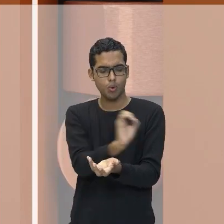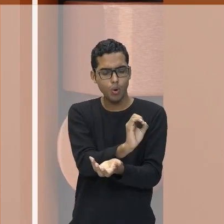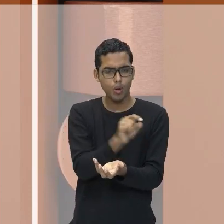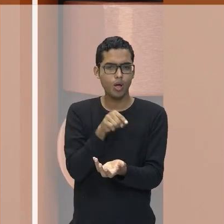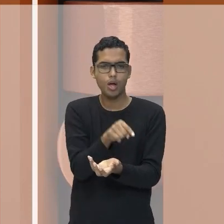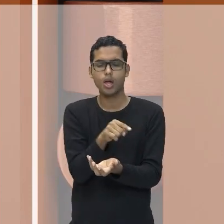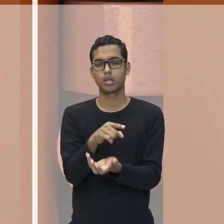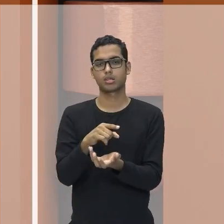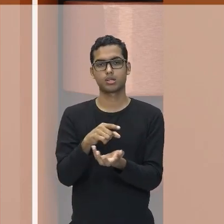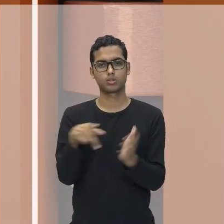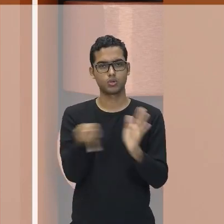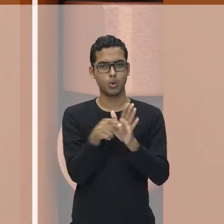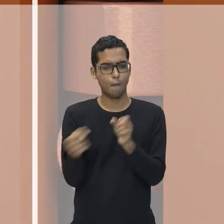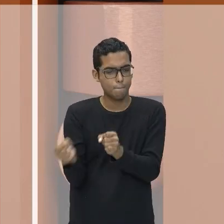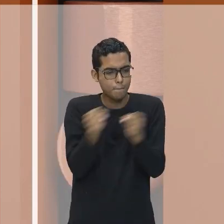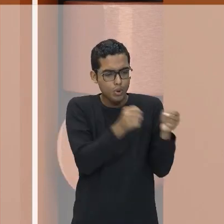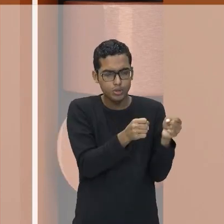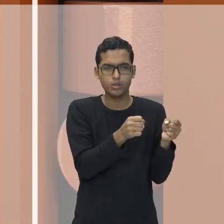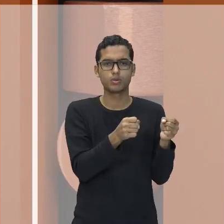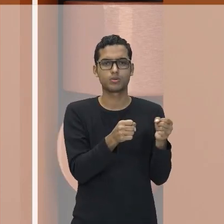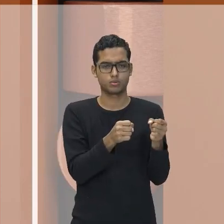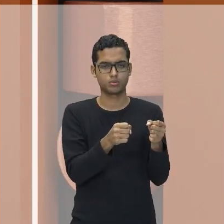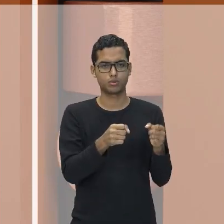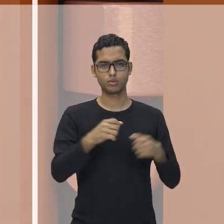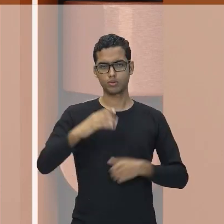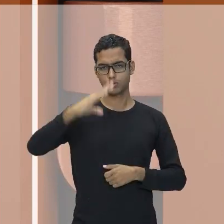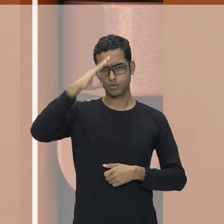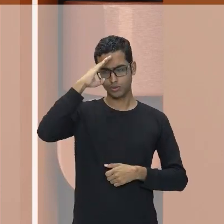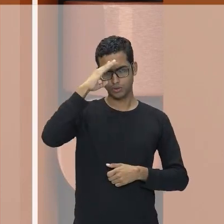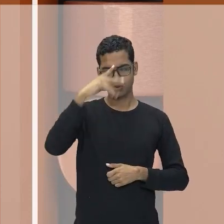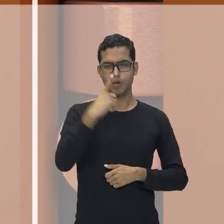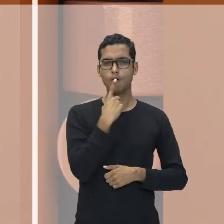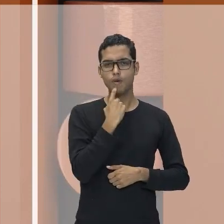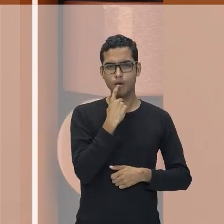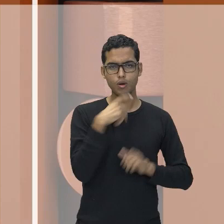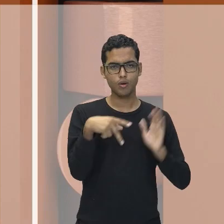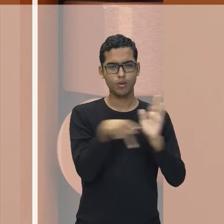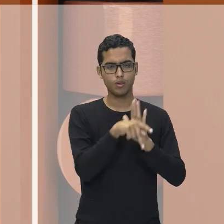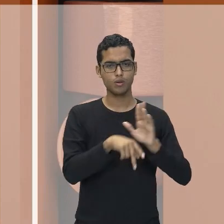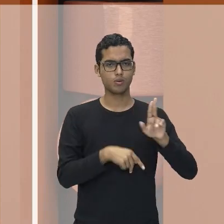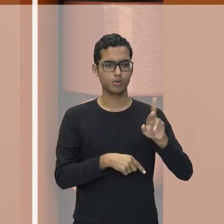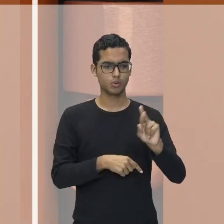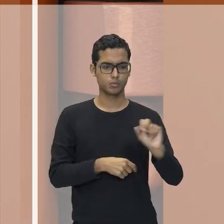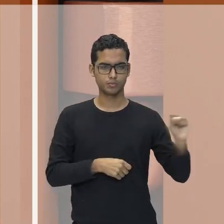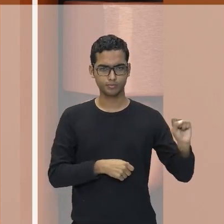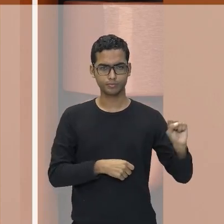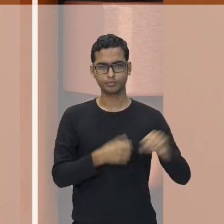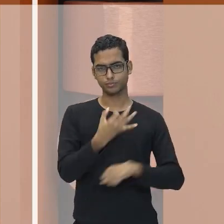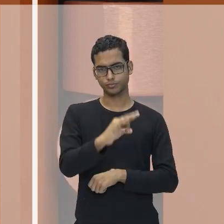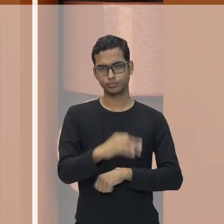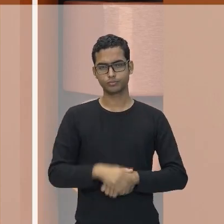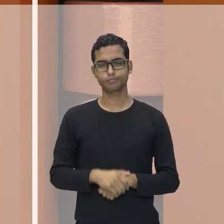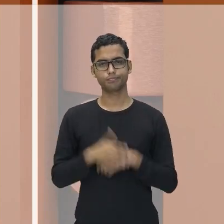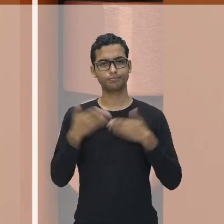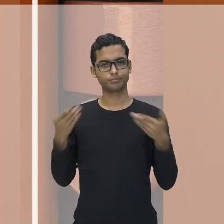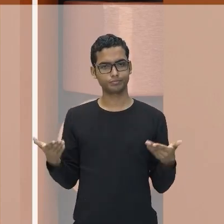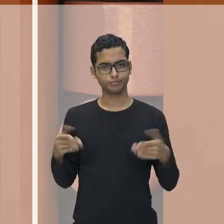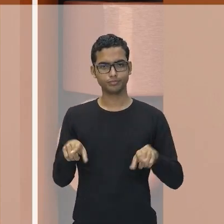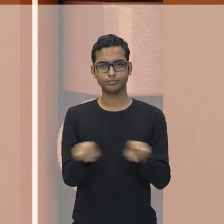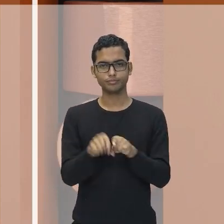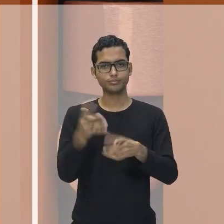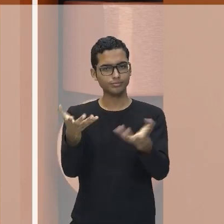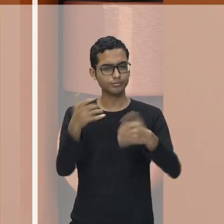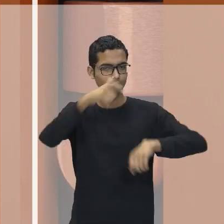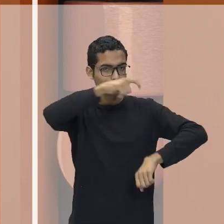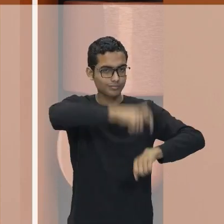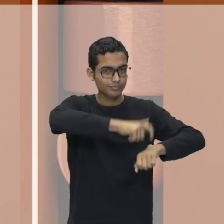Hitler usou para ganhar tempo de se preparar para um conflito iminente com a União Soviética. E a União Soviética também queria tempo